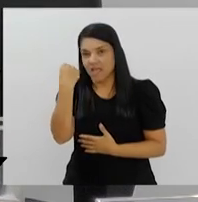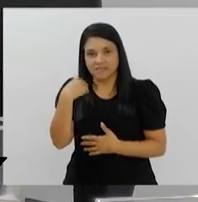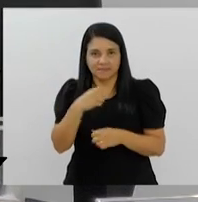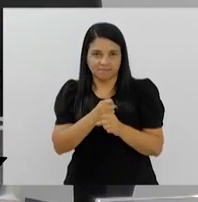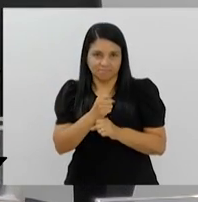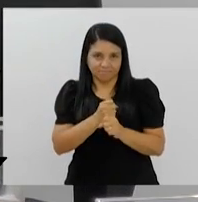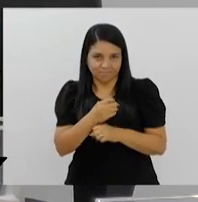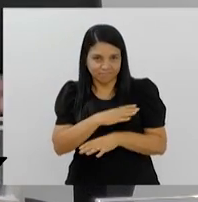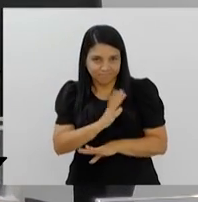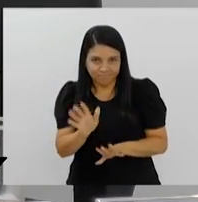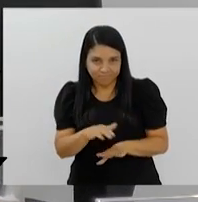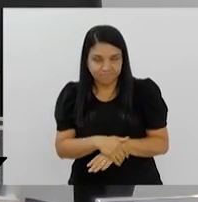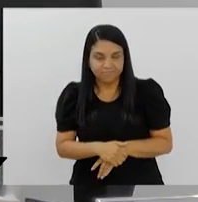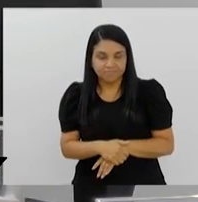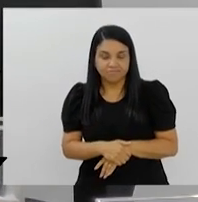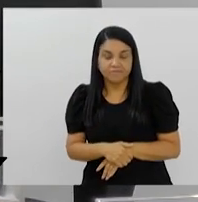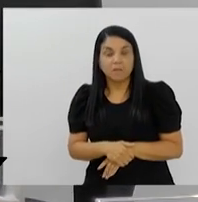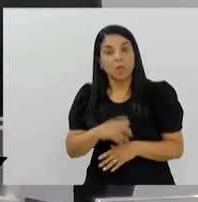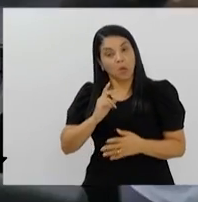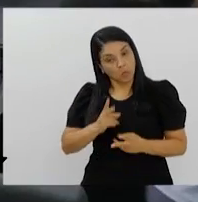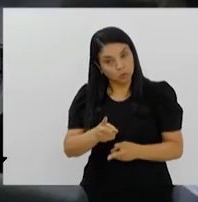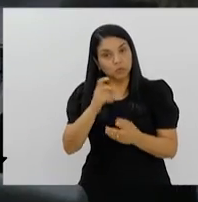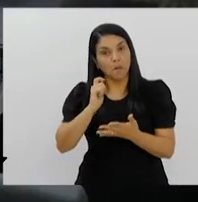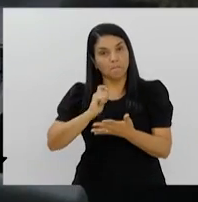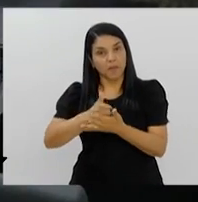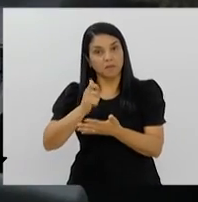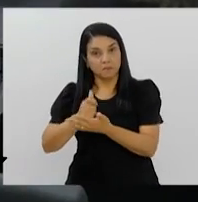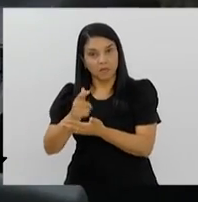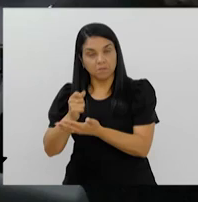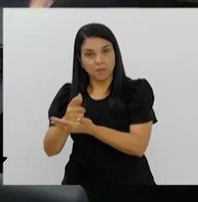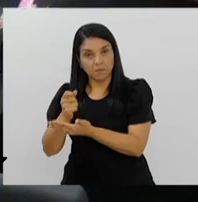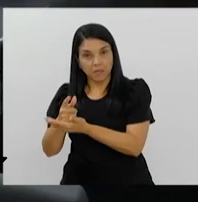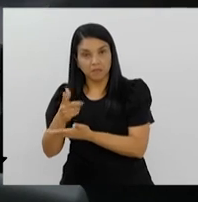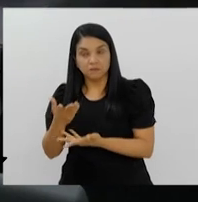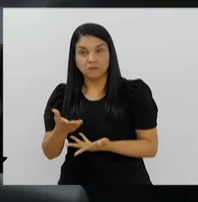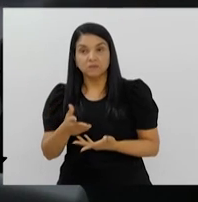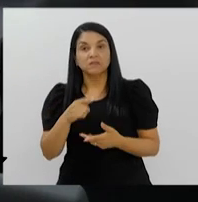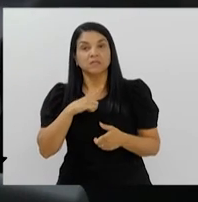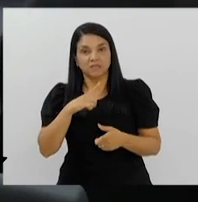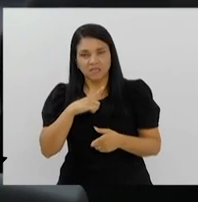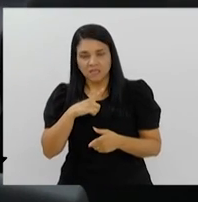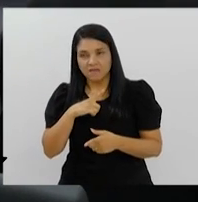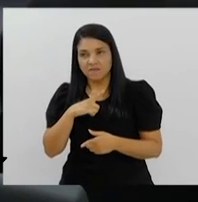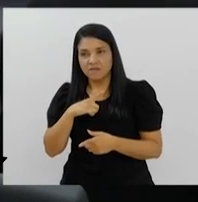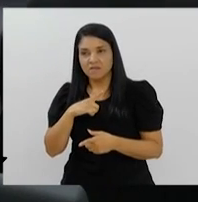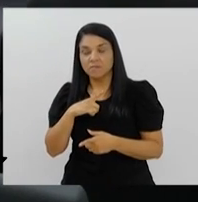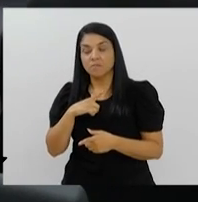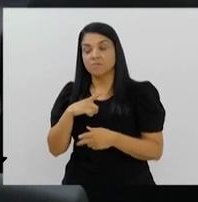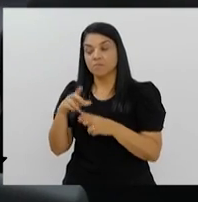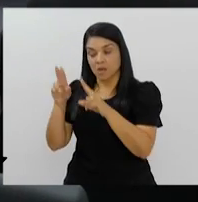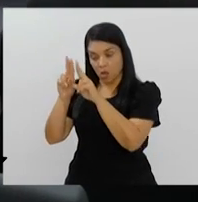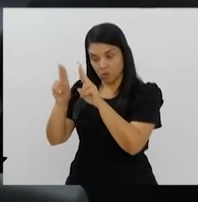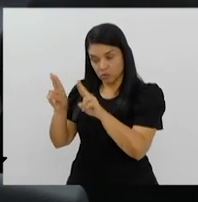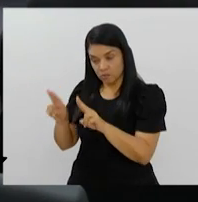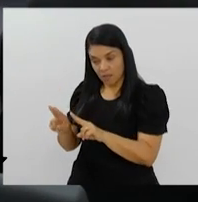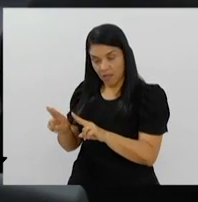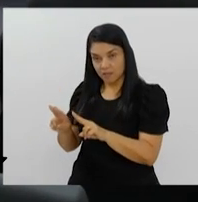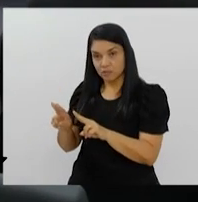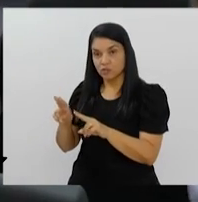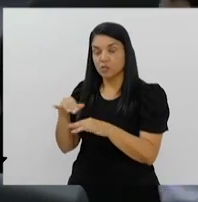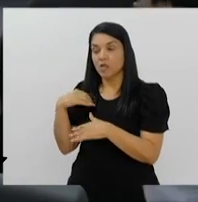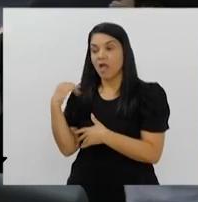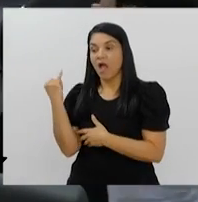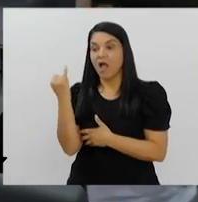faz mas continua pagando houve por parte da Unimed este